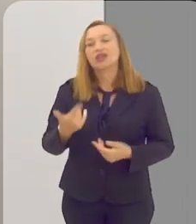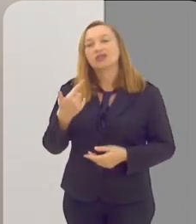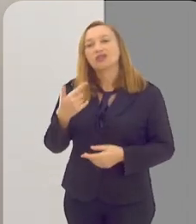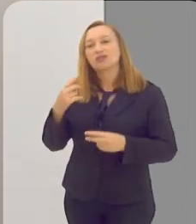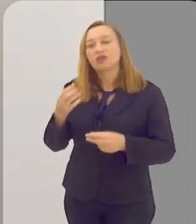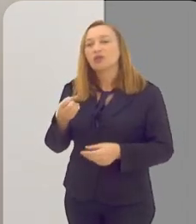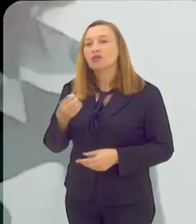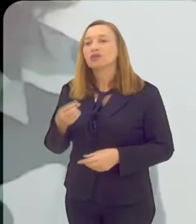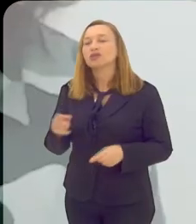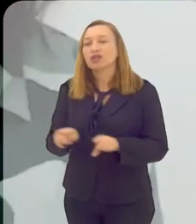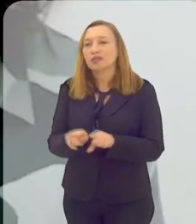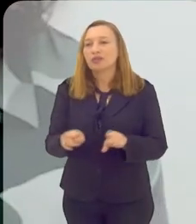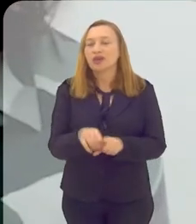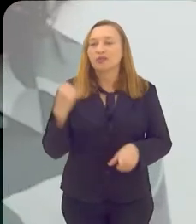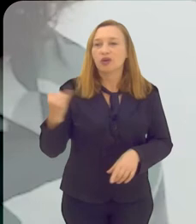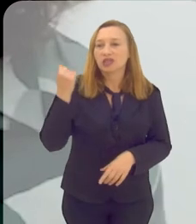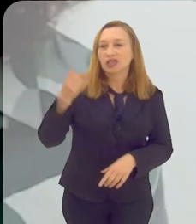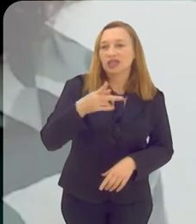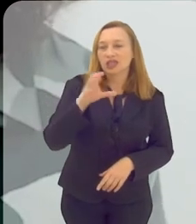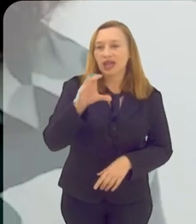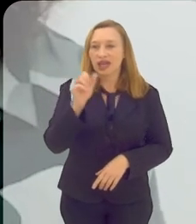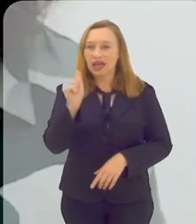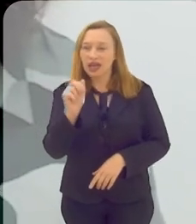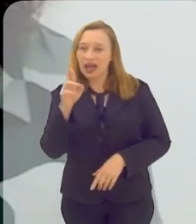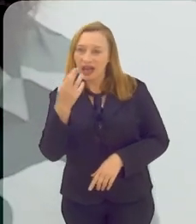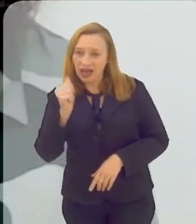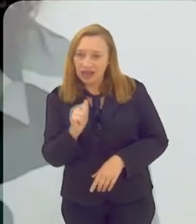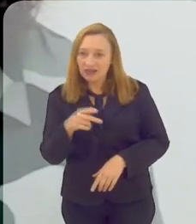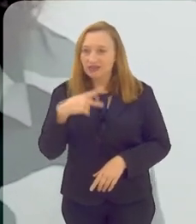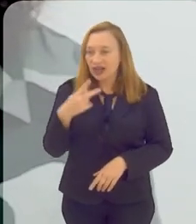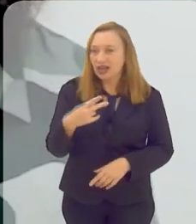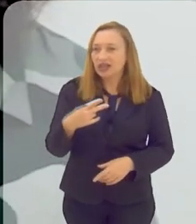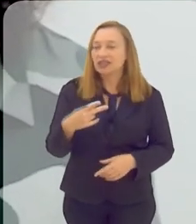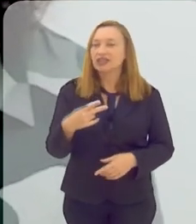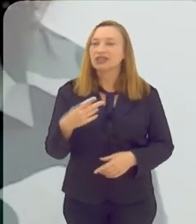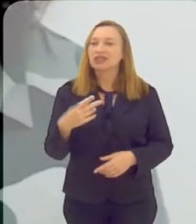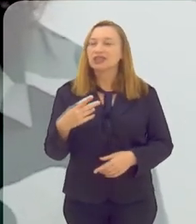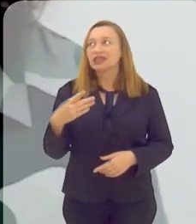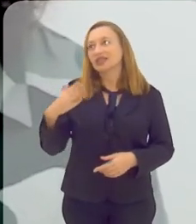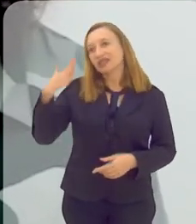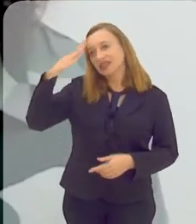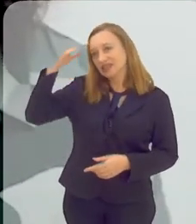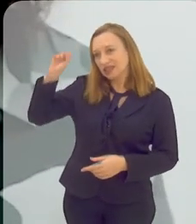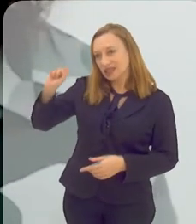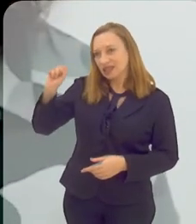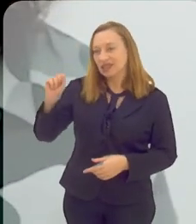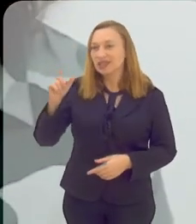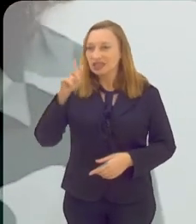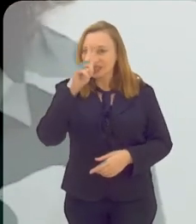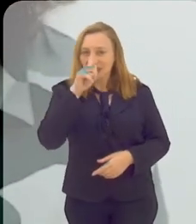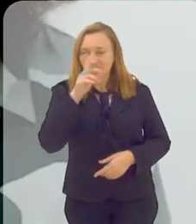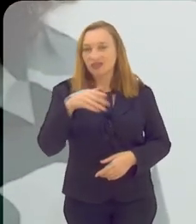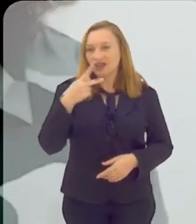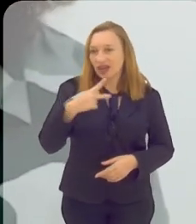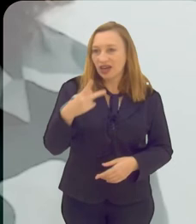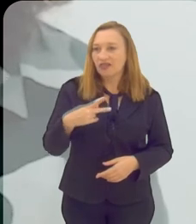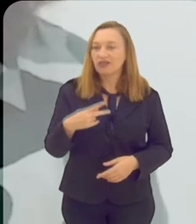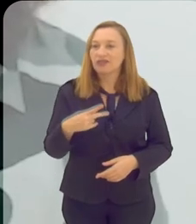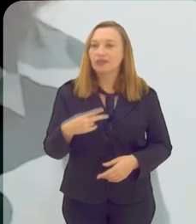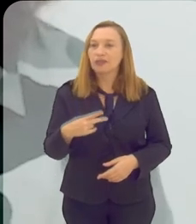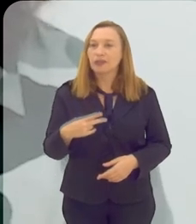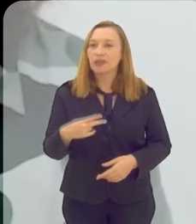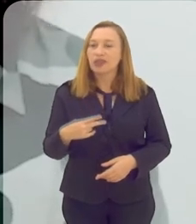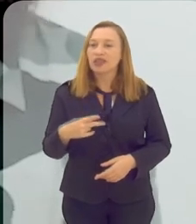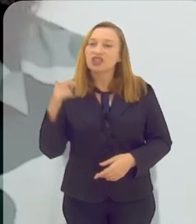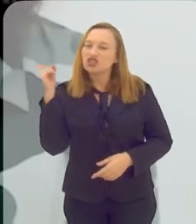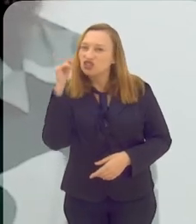ano. Tem um ponto muito importante, né, Carla, que é quando a gente começa, dizem, né, já os sábios gregos já diziam,